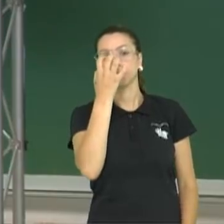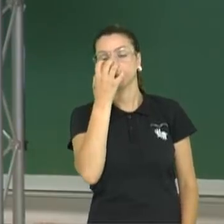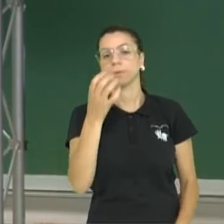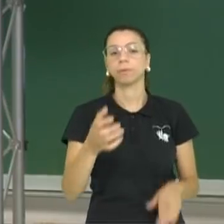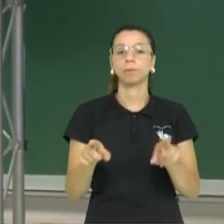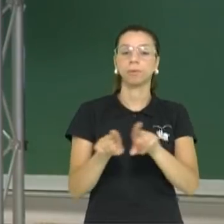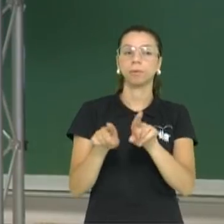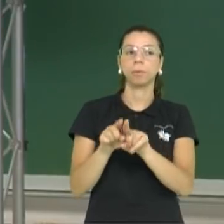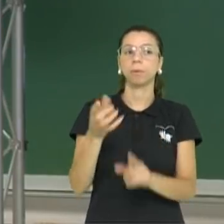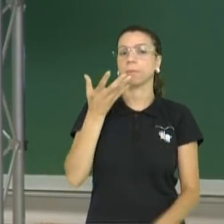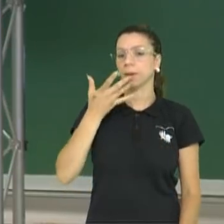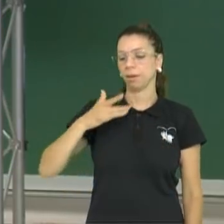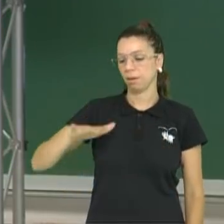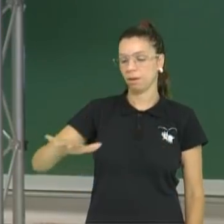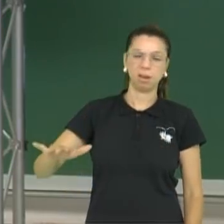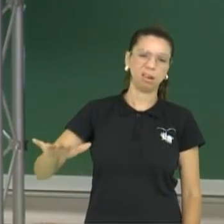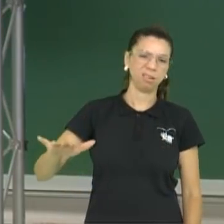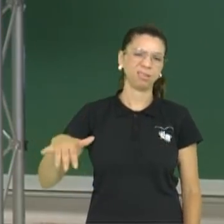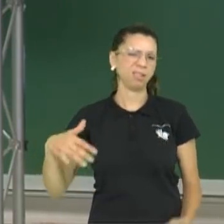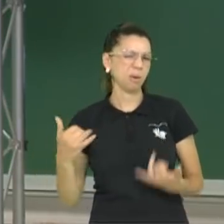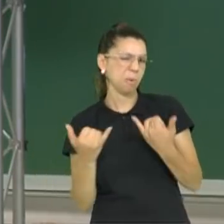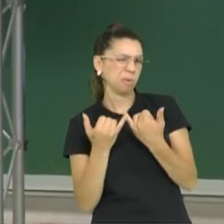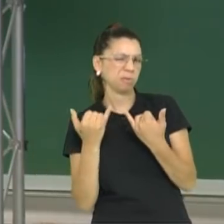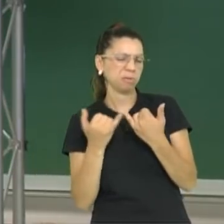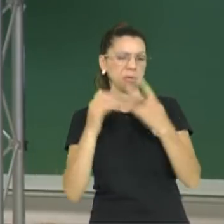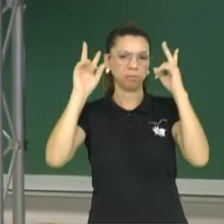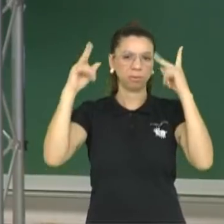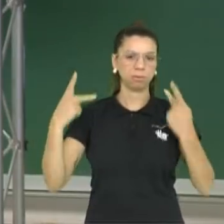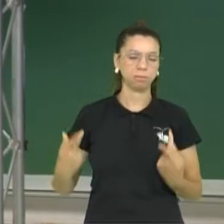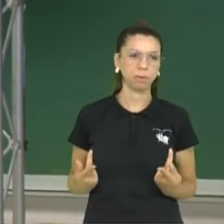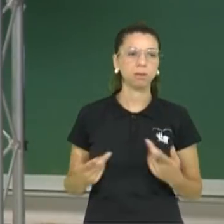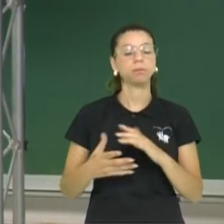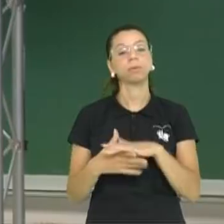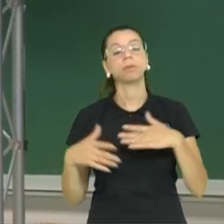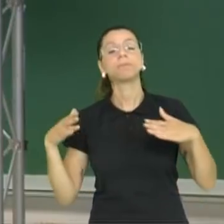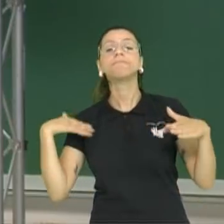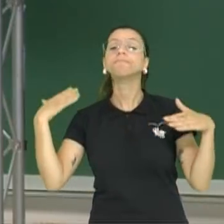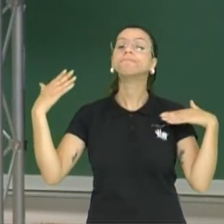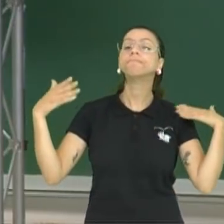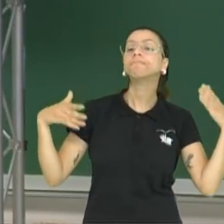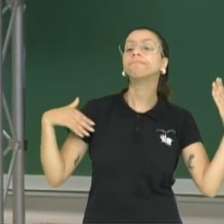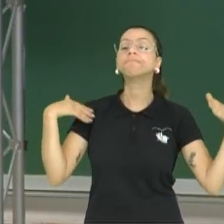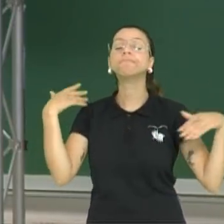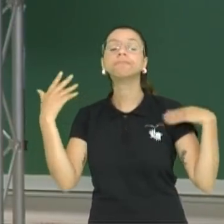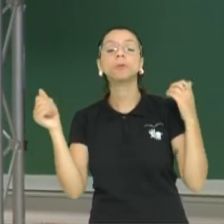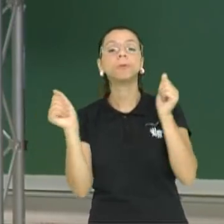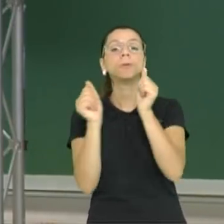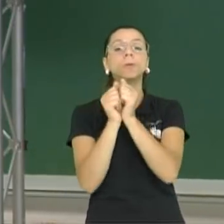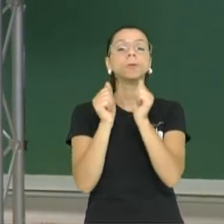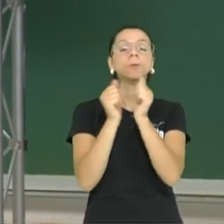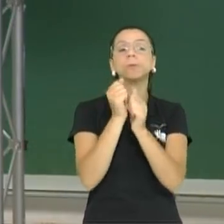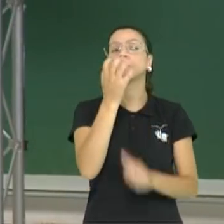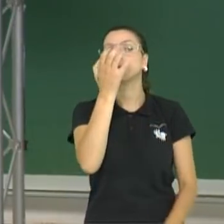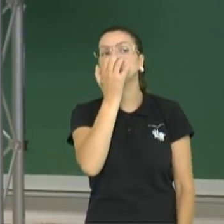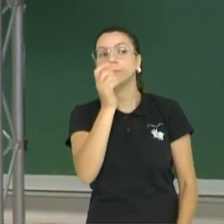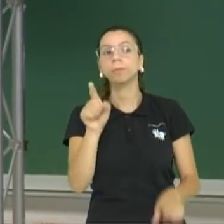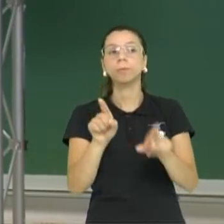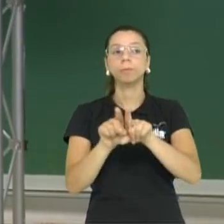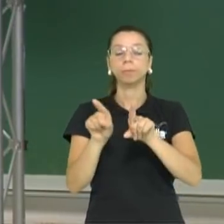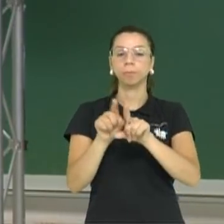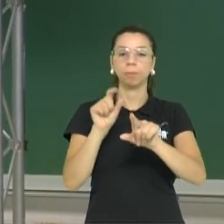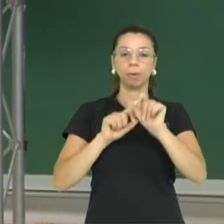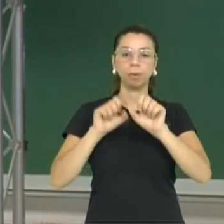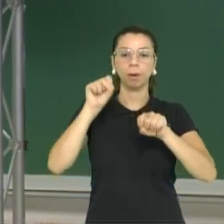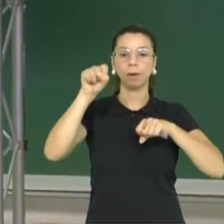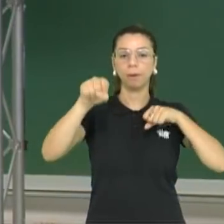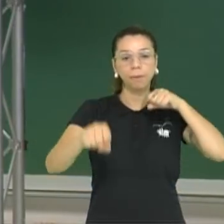nós temos uma criança, muito provavelmente, um ser humano, que está passeando com o seu bichinho, ele estava andando de bicicleta, num